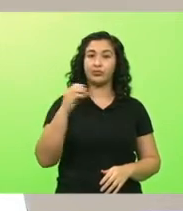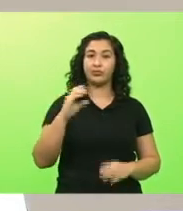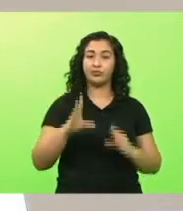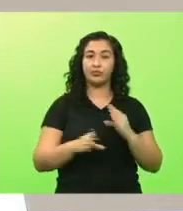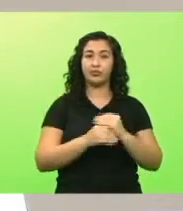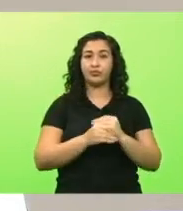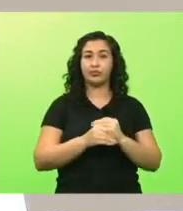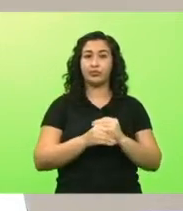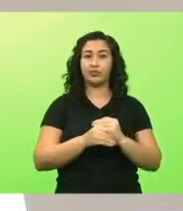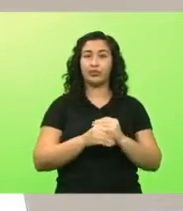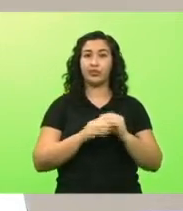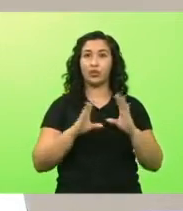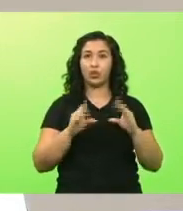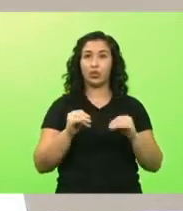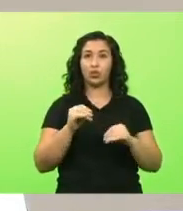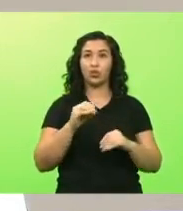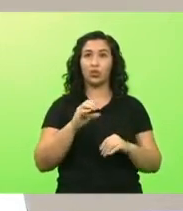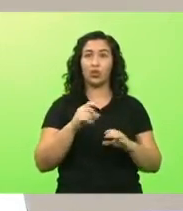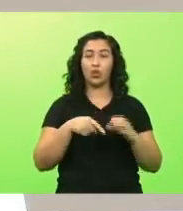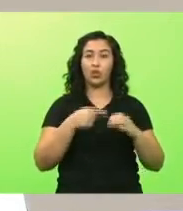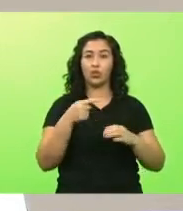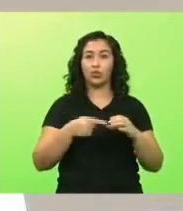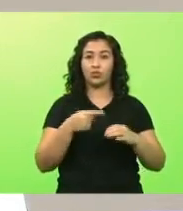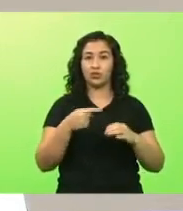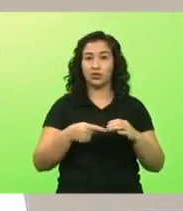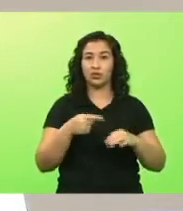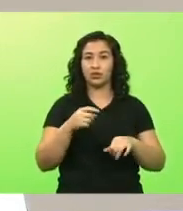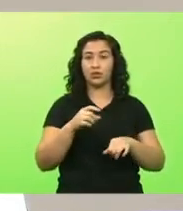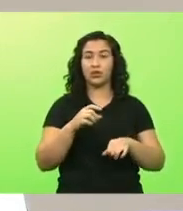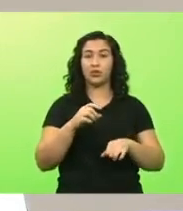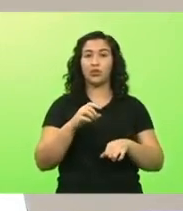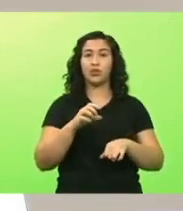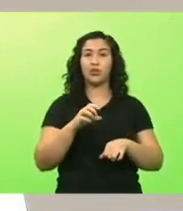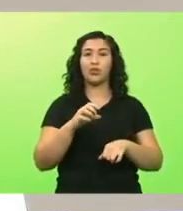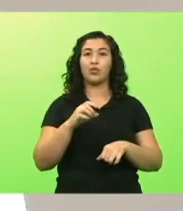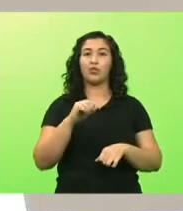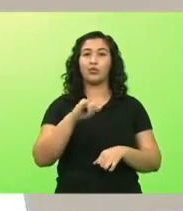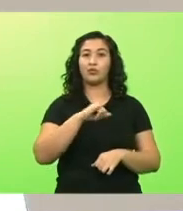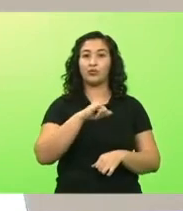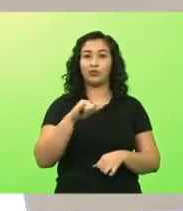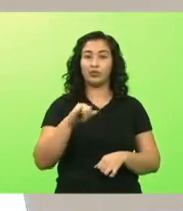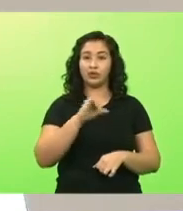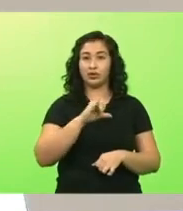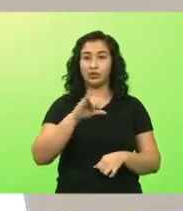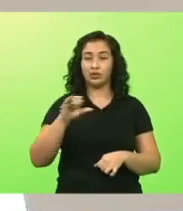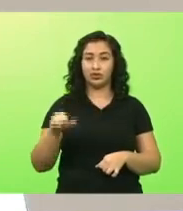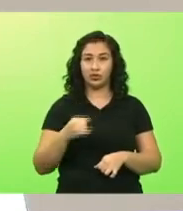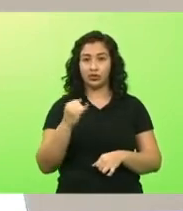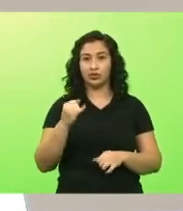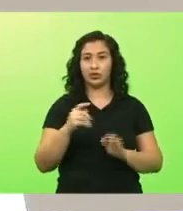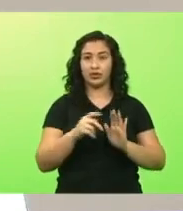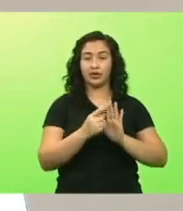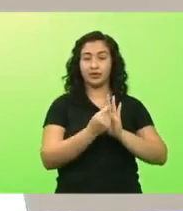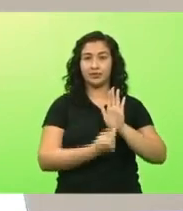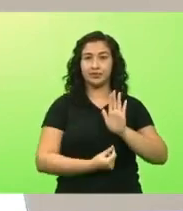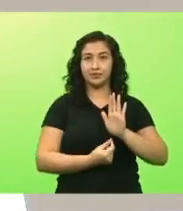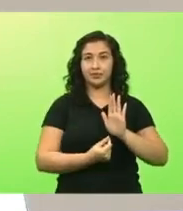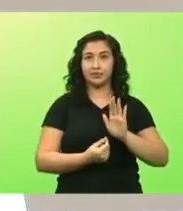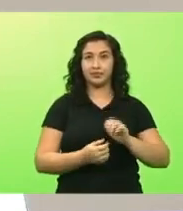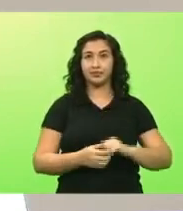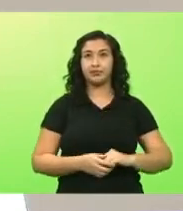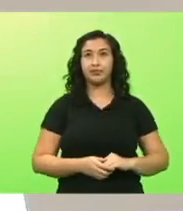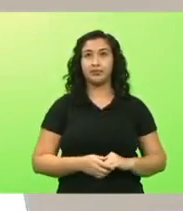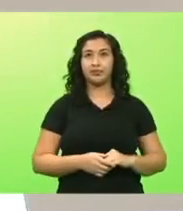pareceres favoráveis das Comissões de Constituição e Justiça e Finanças e Tributação.